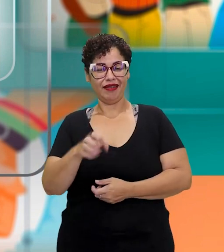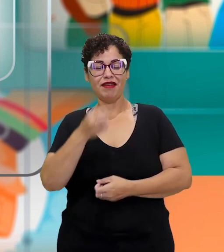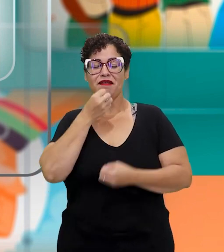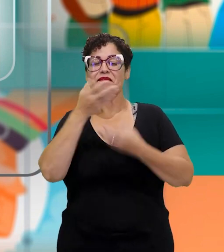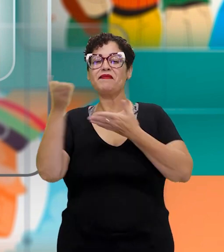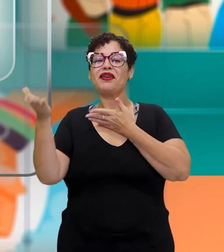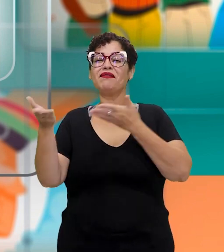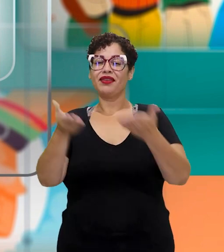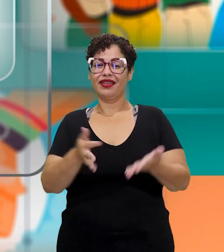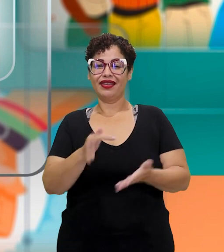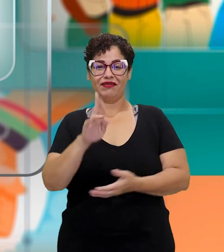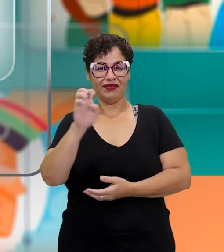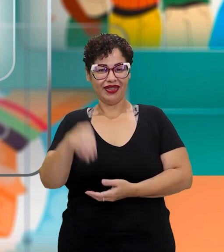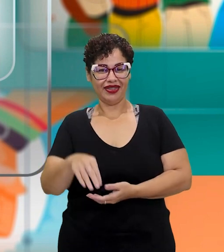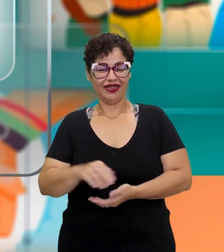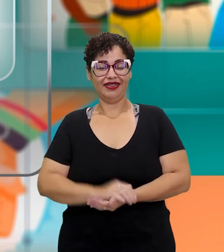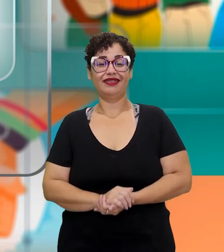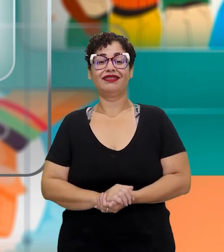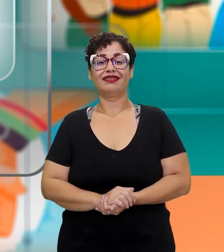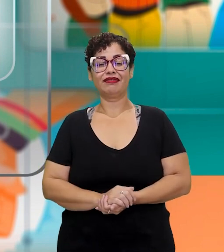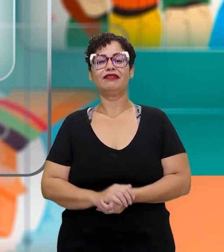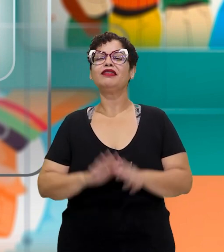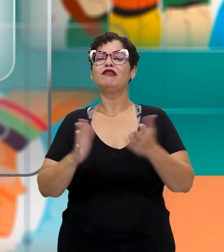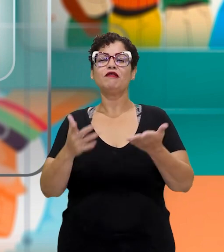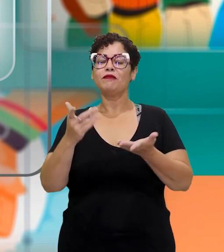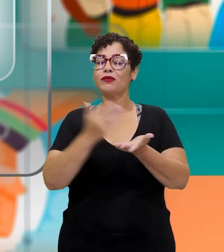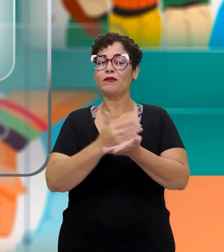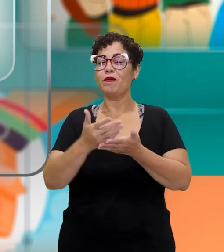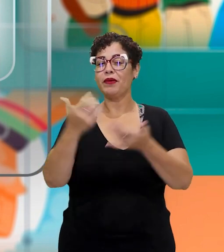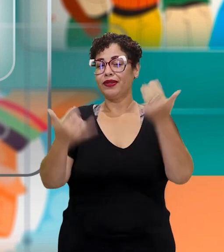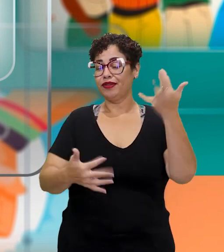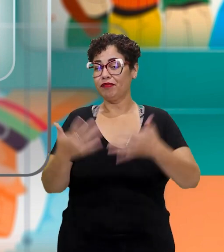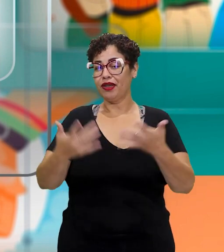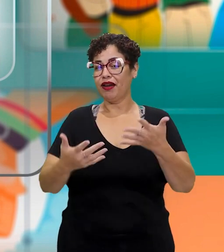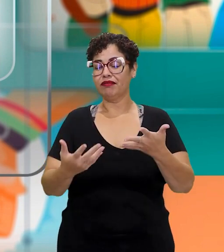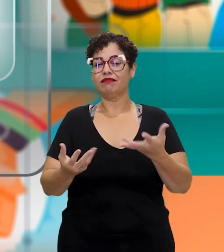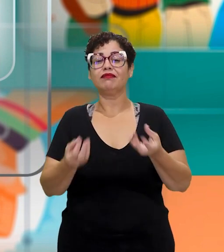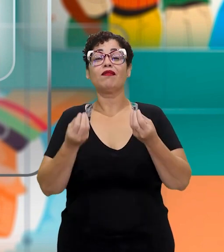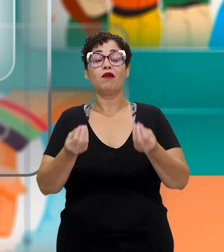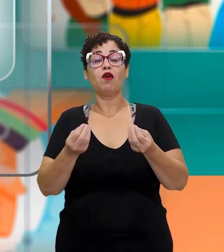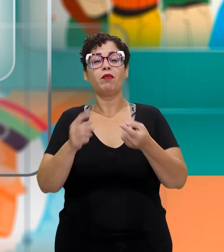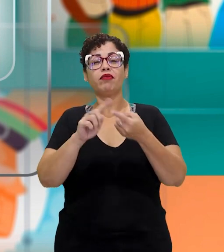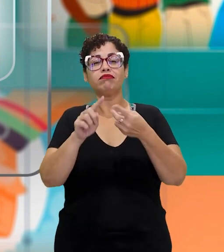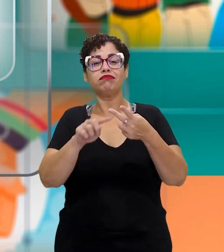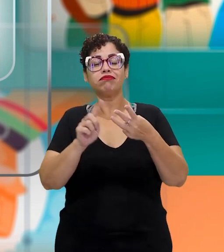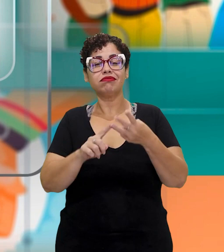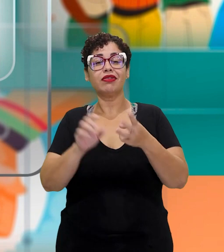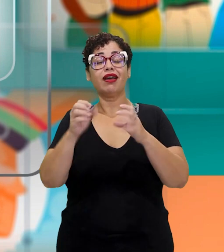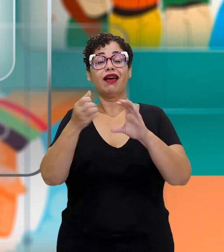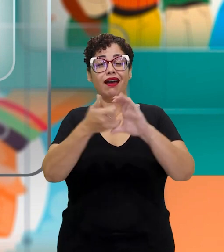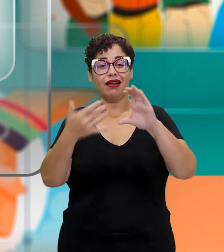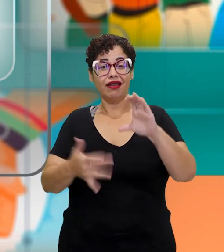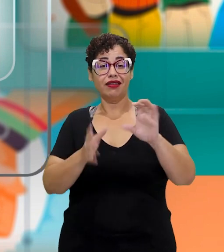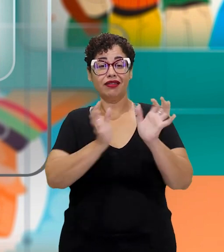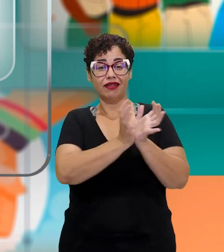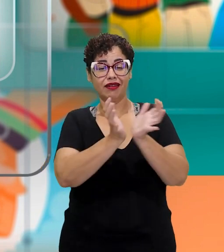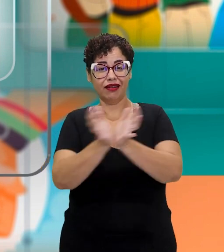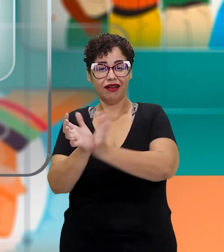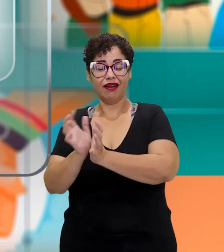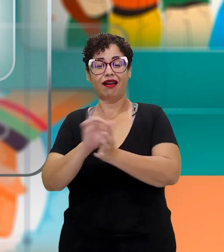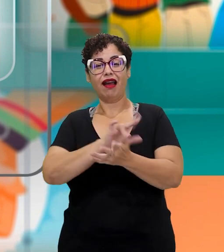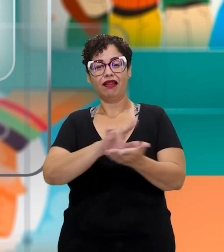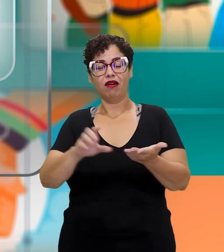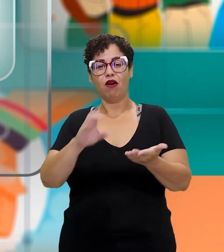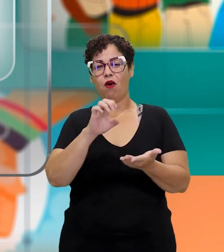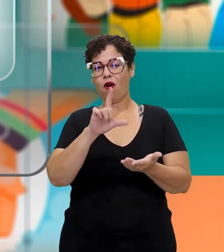Elias. Seja bem-vinda, Fran! Fran, como início de conversa, como os traços característicos de cada